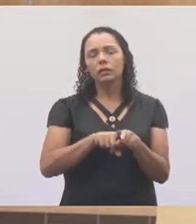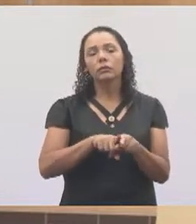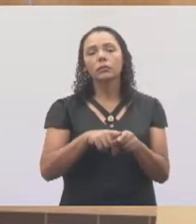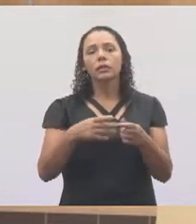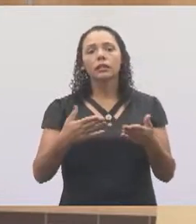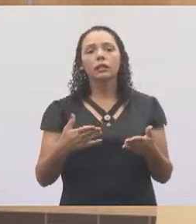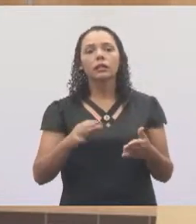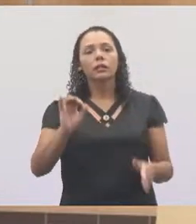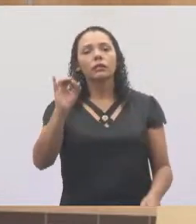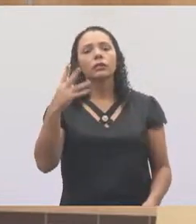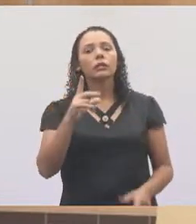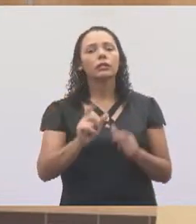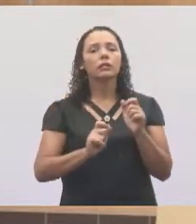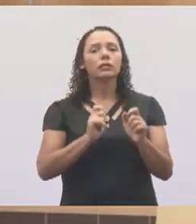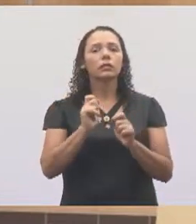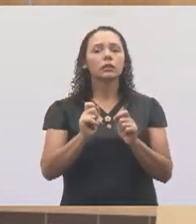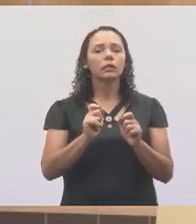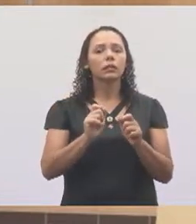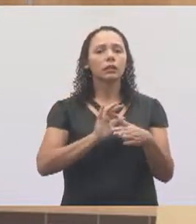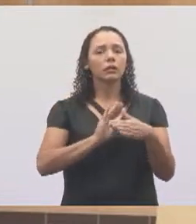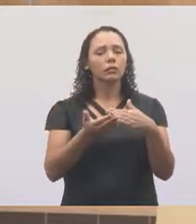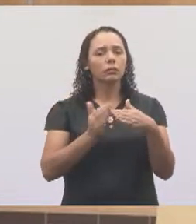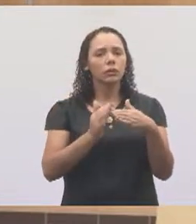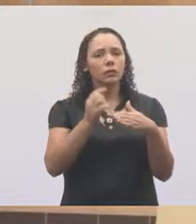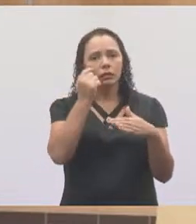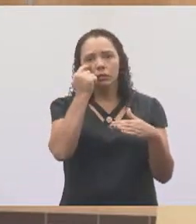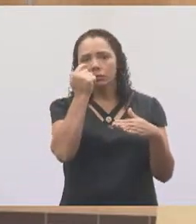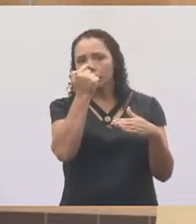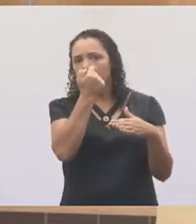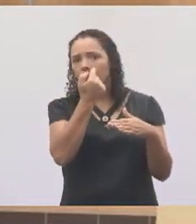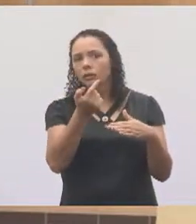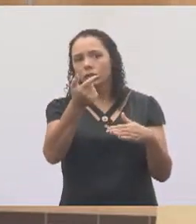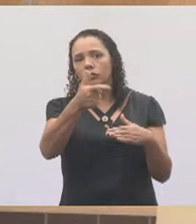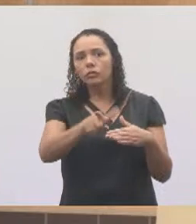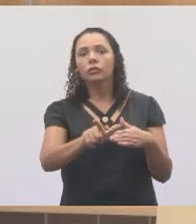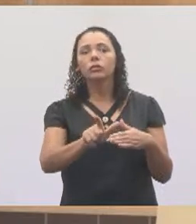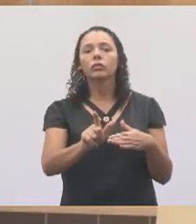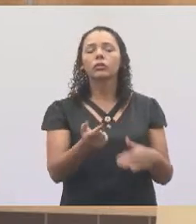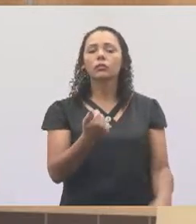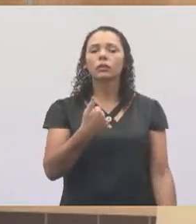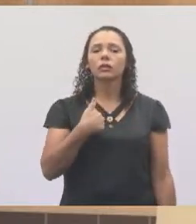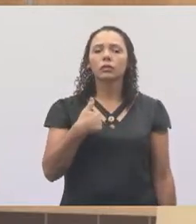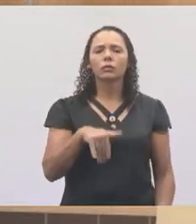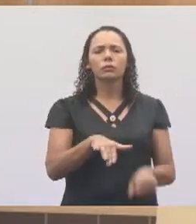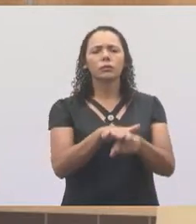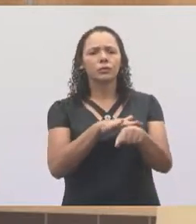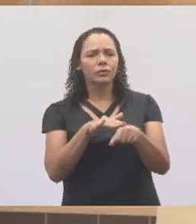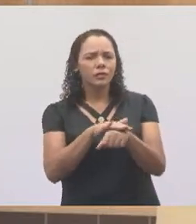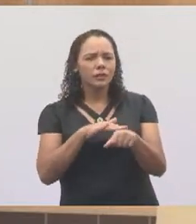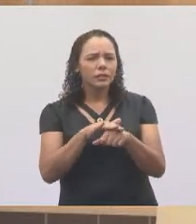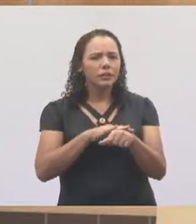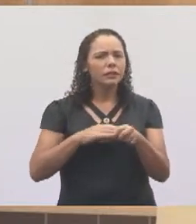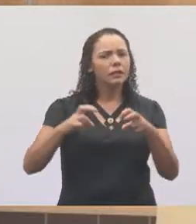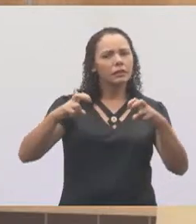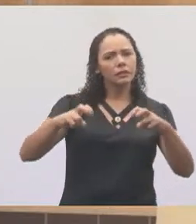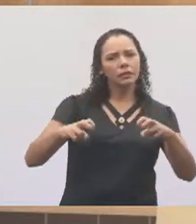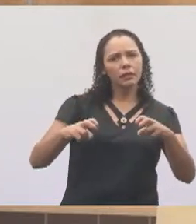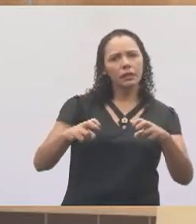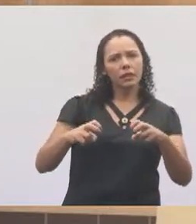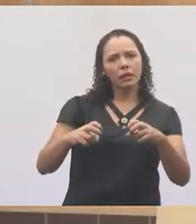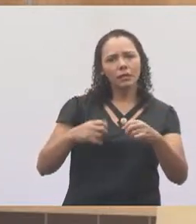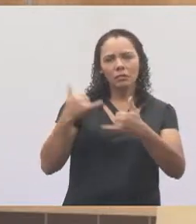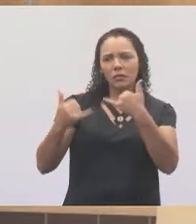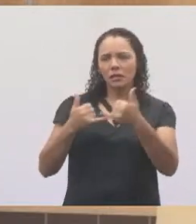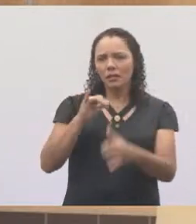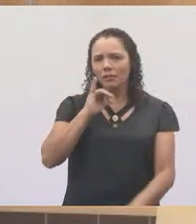instância, também no Meia-Lua, mais uma vez estive eu. Até falei com ele, brinquei na mesa, falei assim: rapaz, eu não mato uma